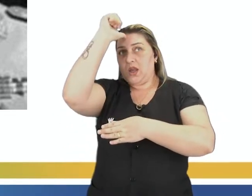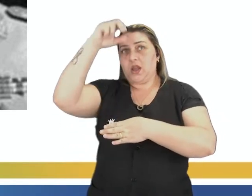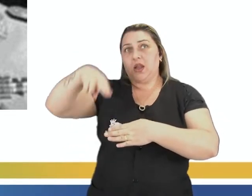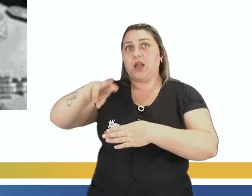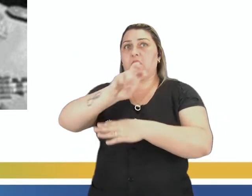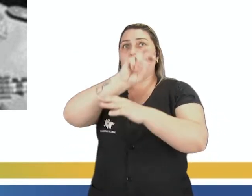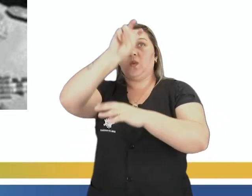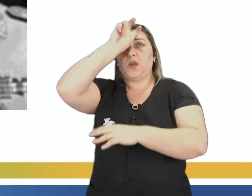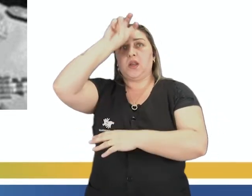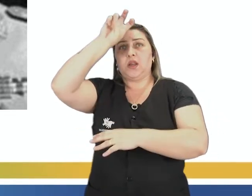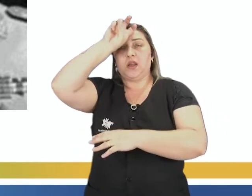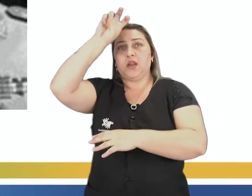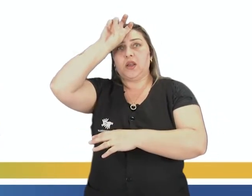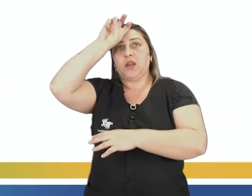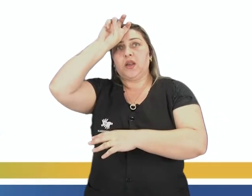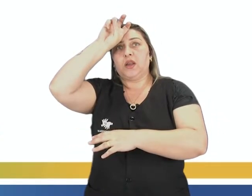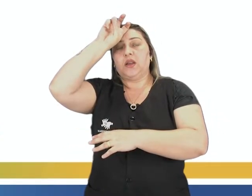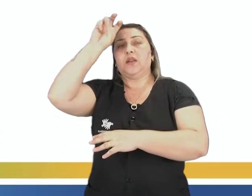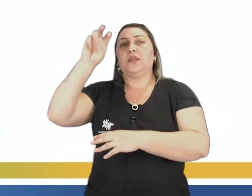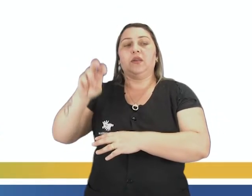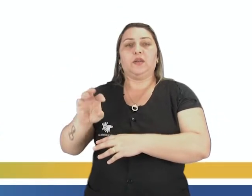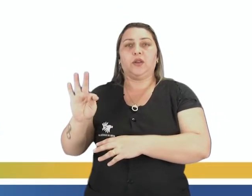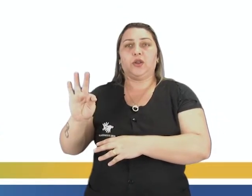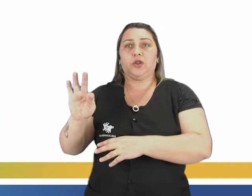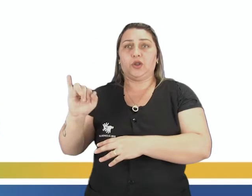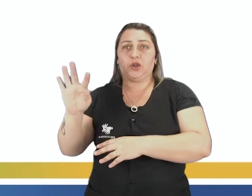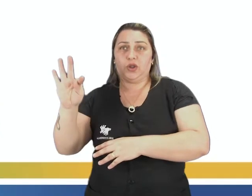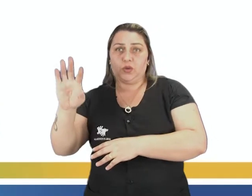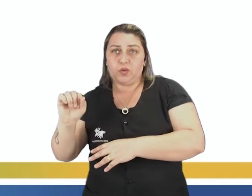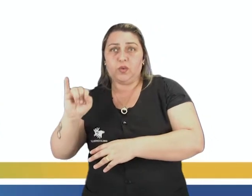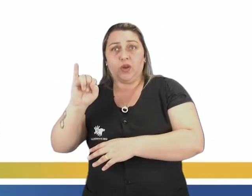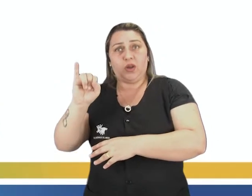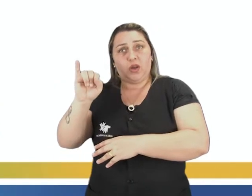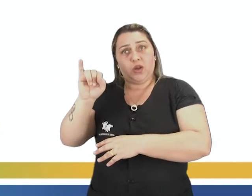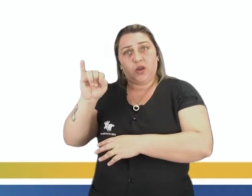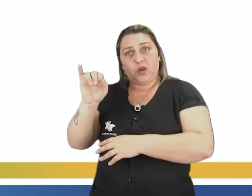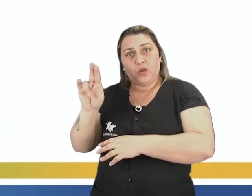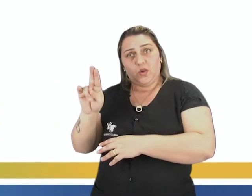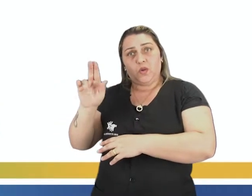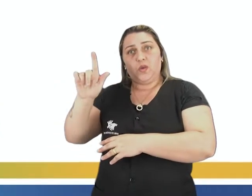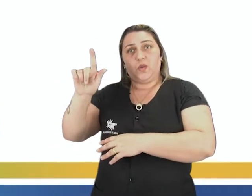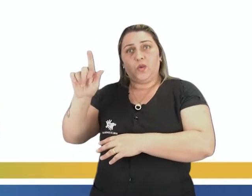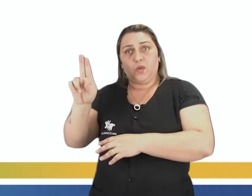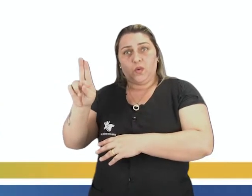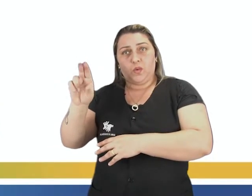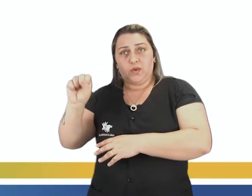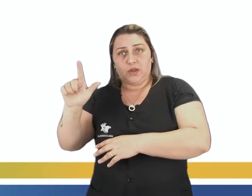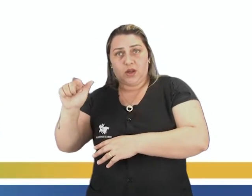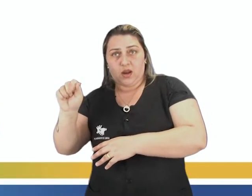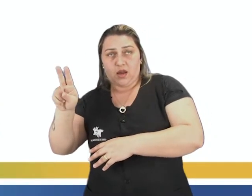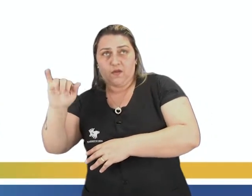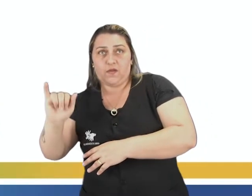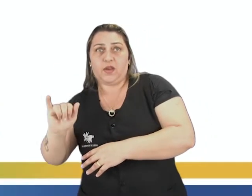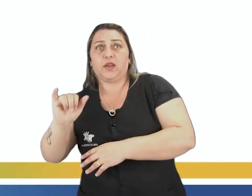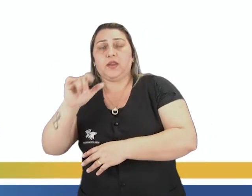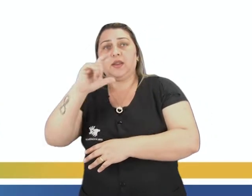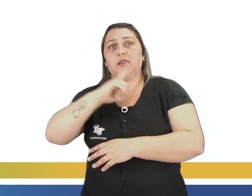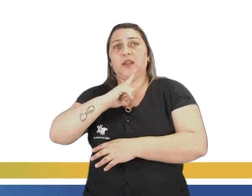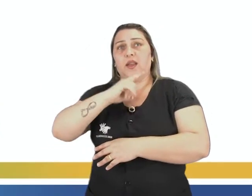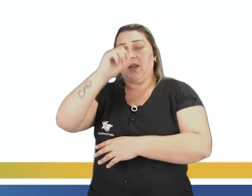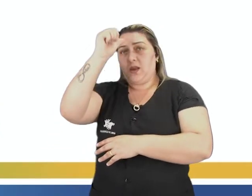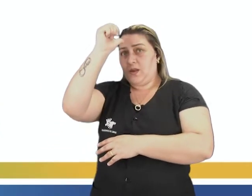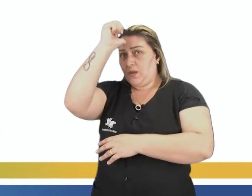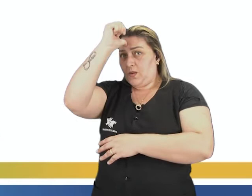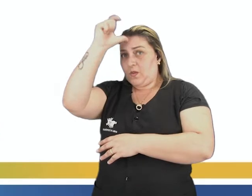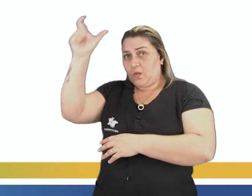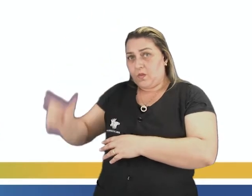Tito, né, Iugoslávia. Aqui nós temos a ruptura, né? Essa imagem que você está vendo aí na sua casa, nós temos um indiano